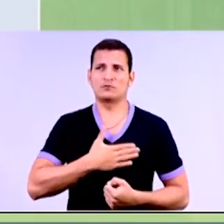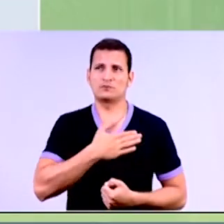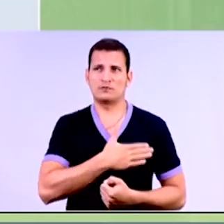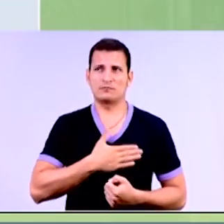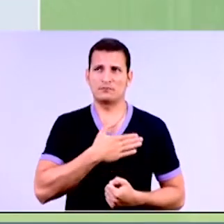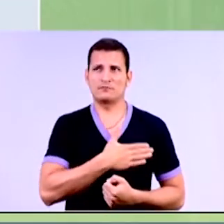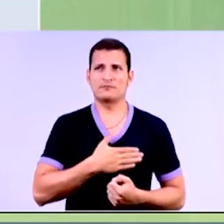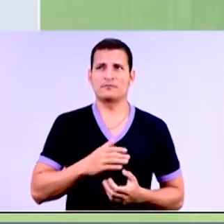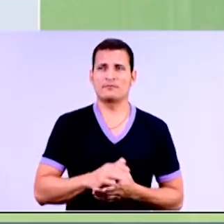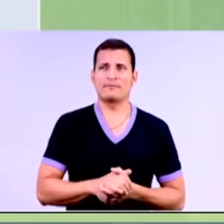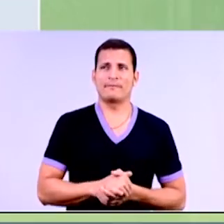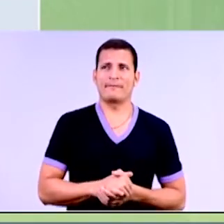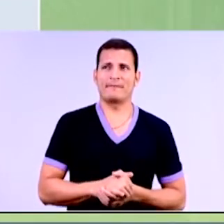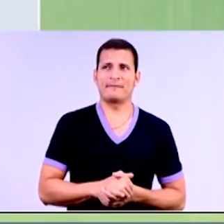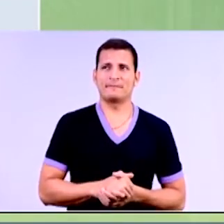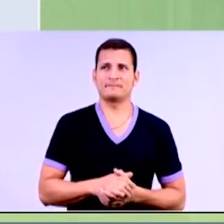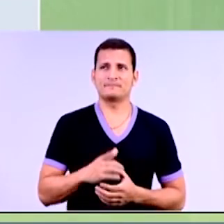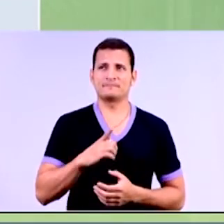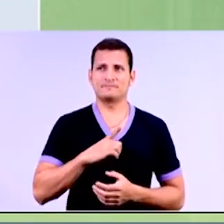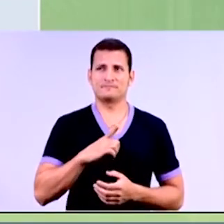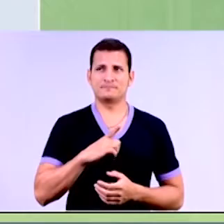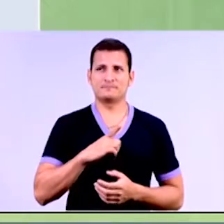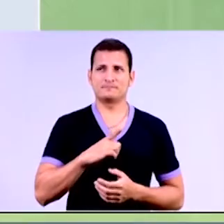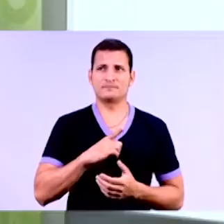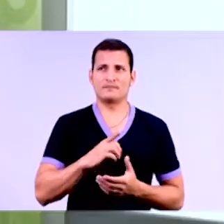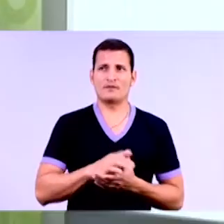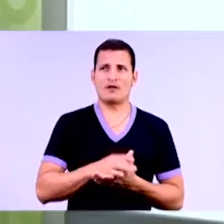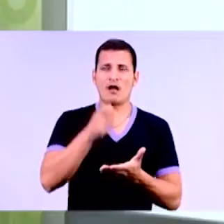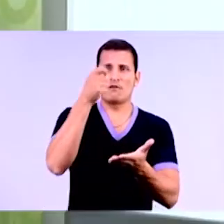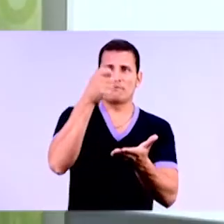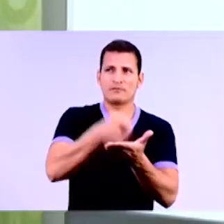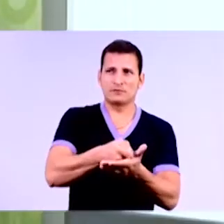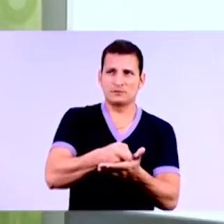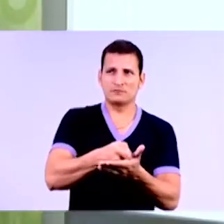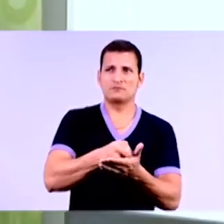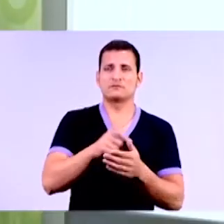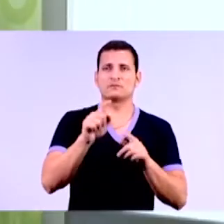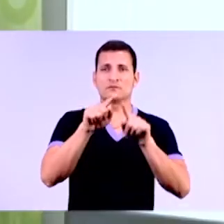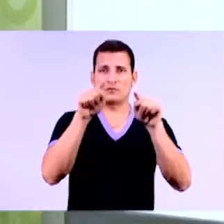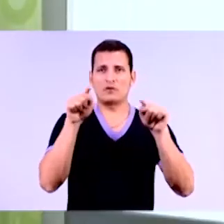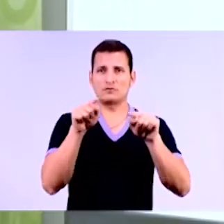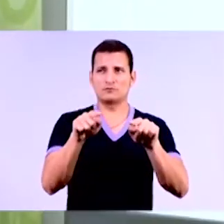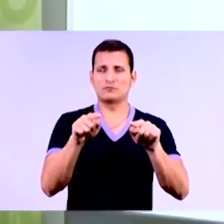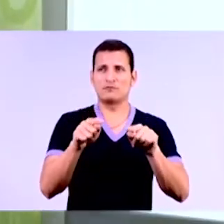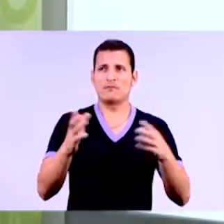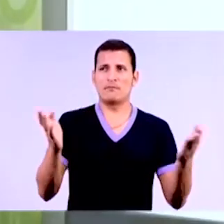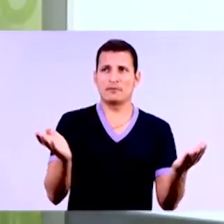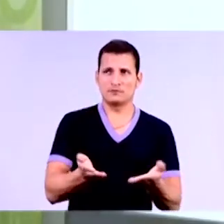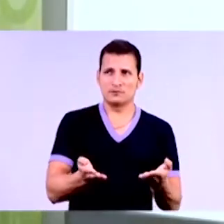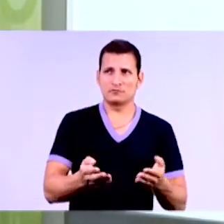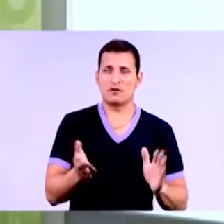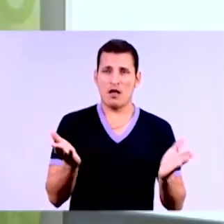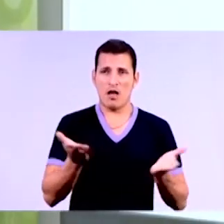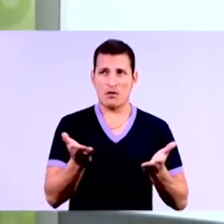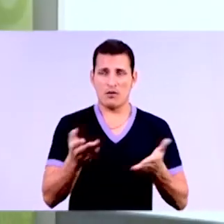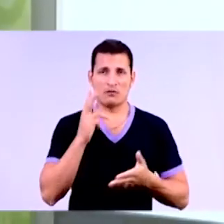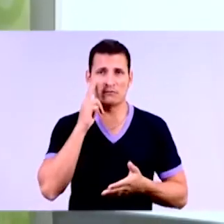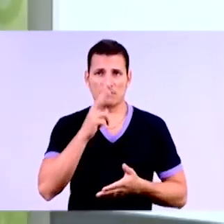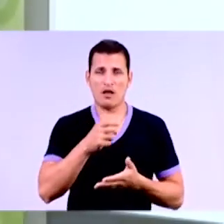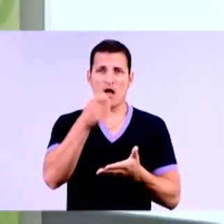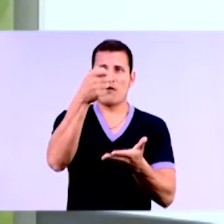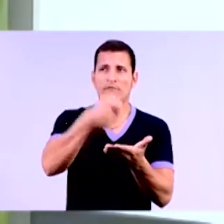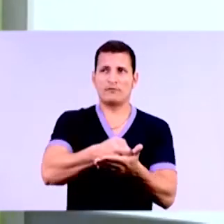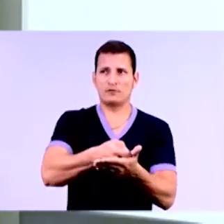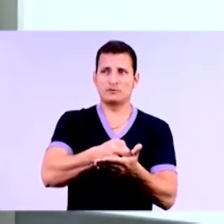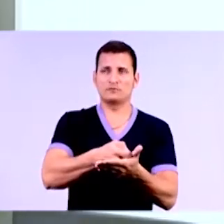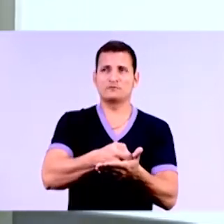e nós temos as formas afirmativa, negativa e interrogativa do presente. Então agora a gente vai ver a forma afirmativa no